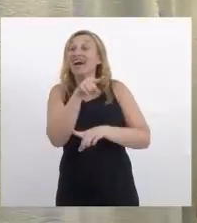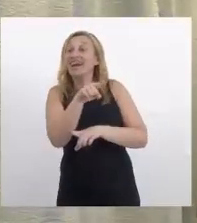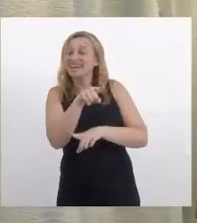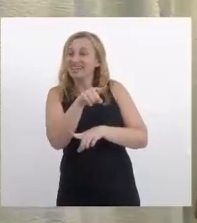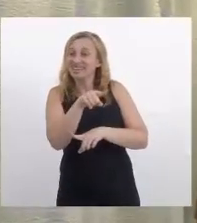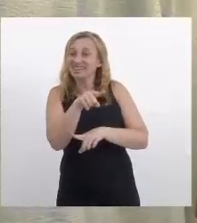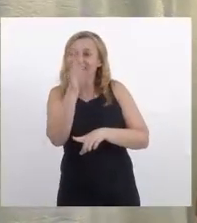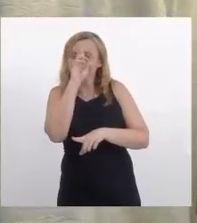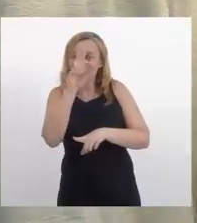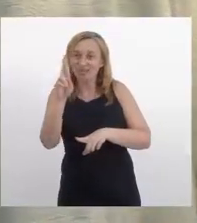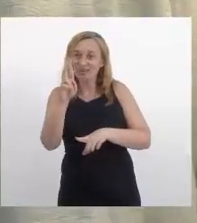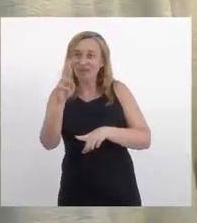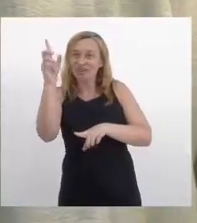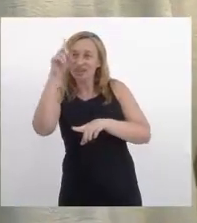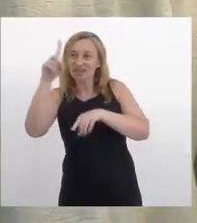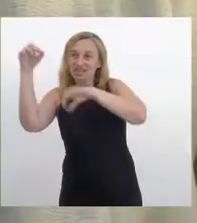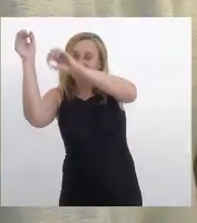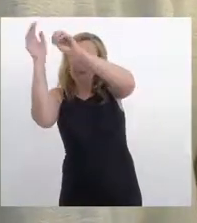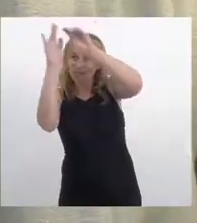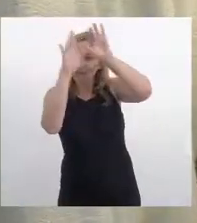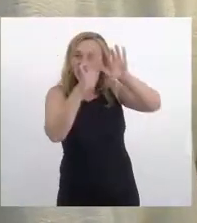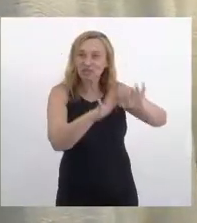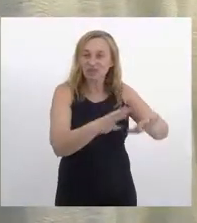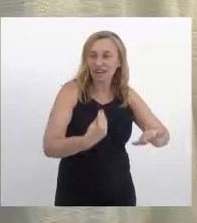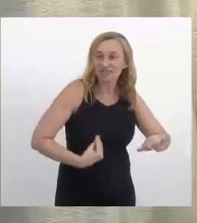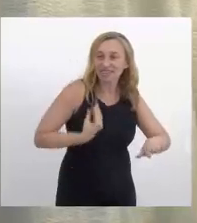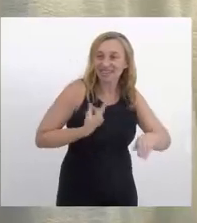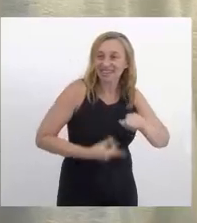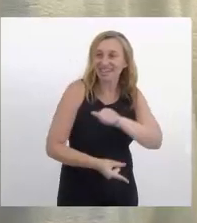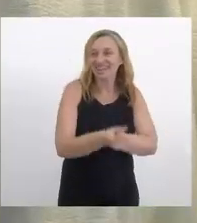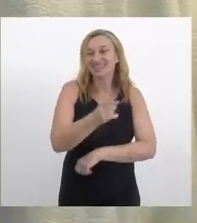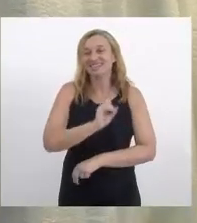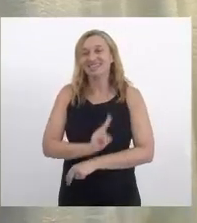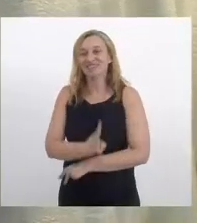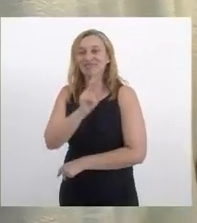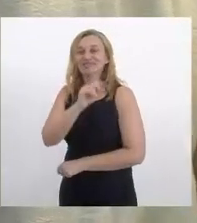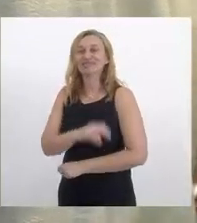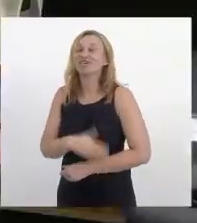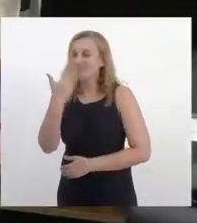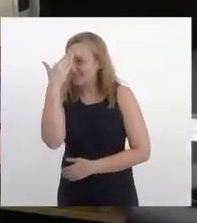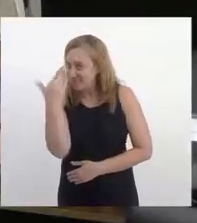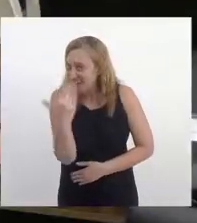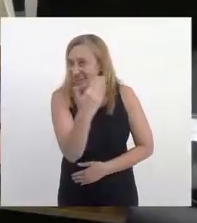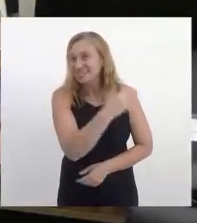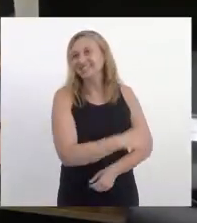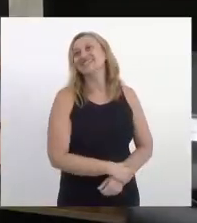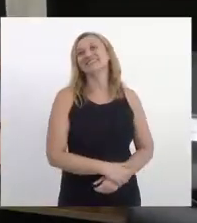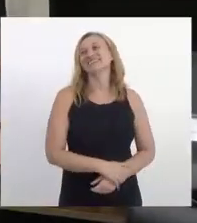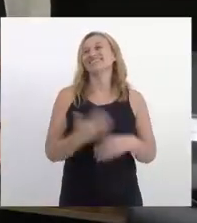Senhor ordena a bênção e a vida sempre. Obrigado.